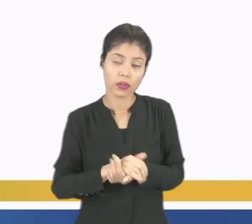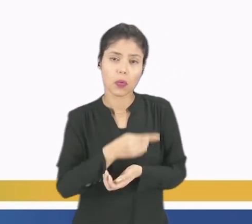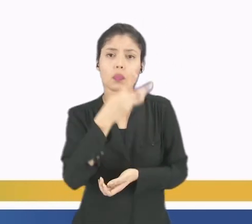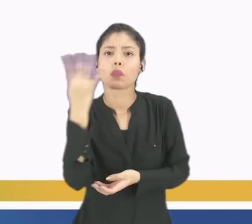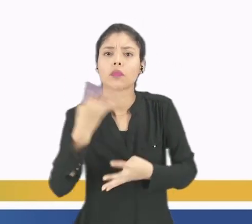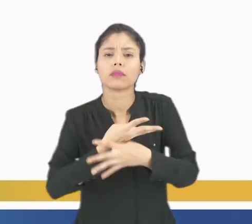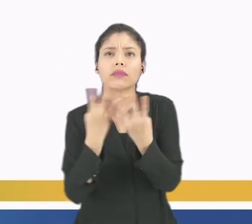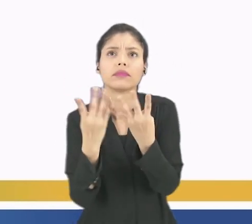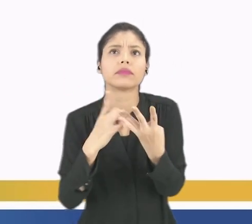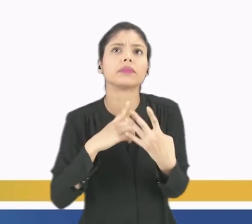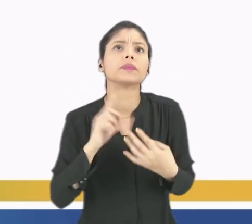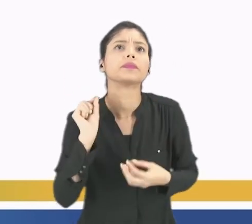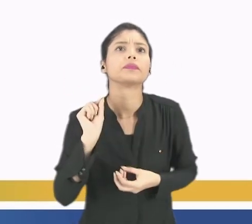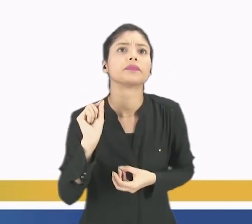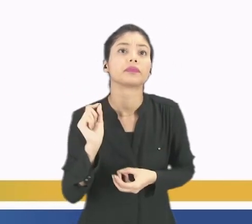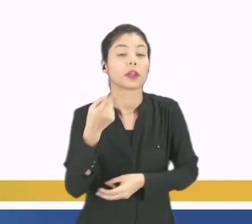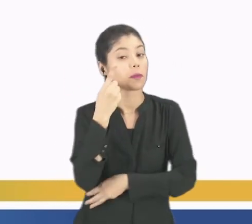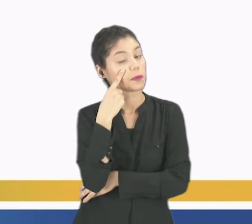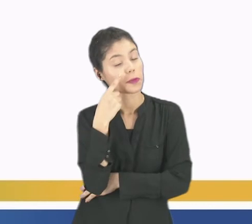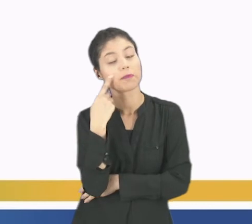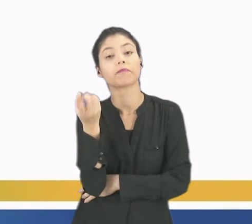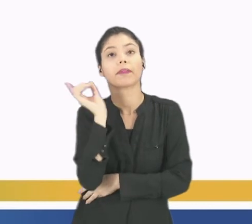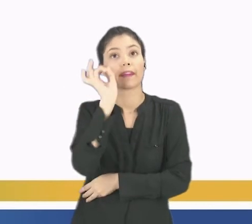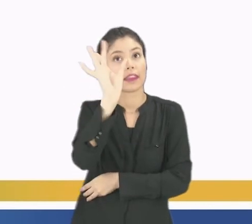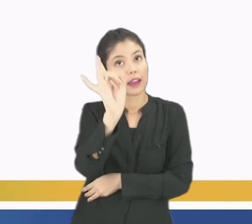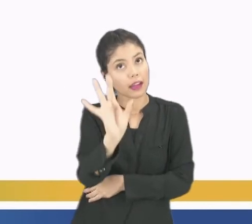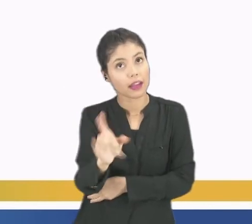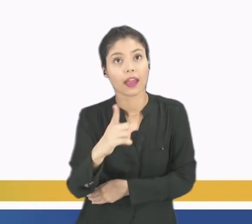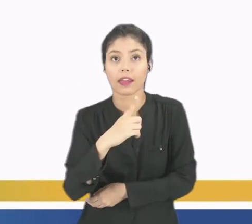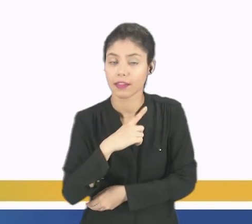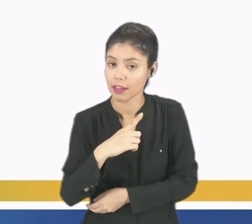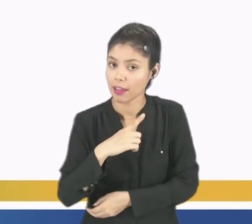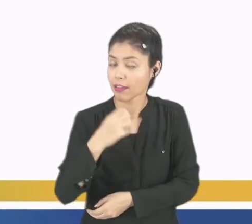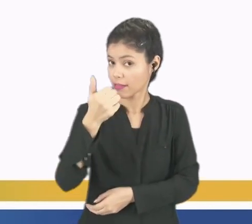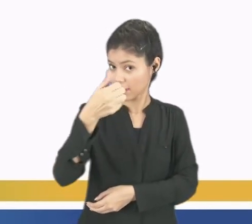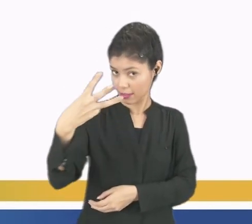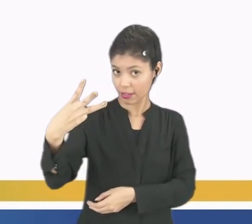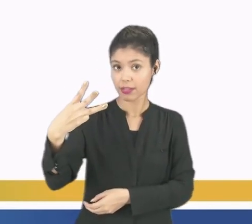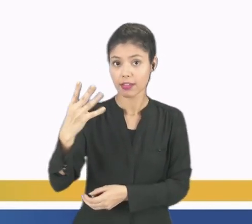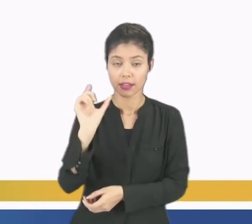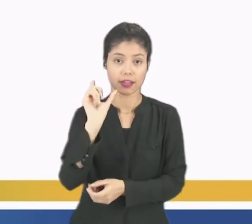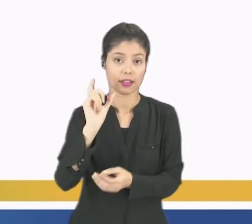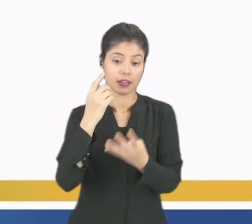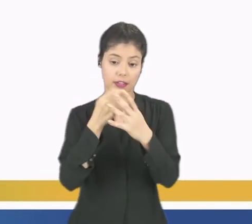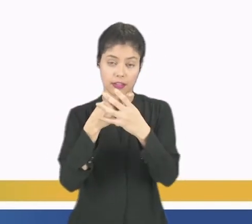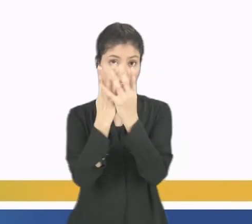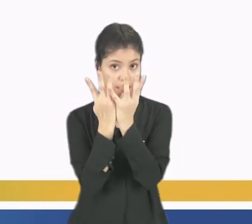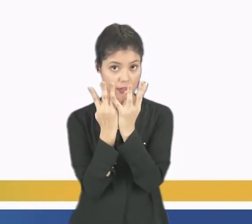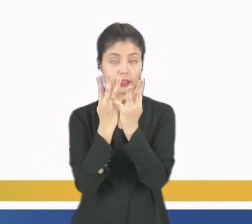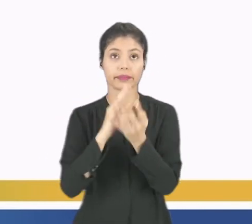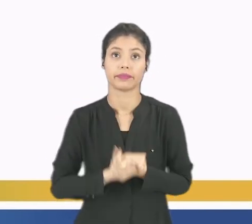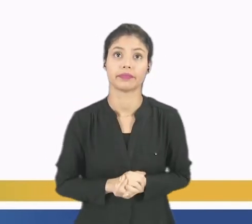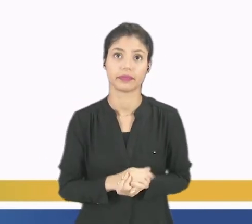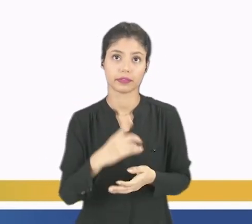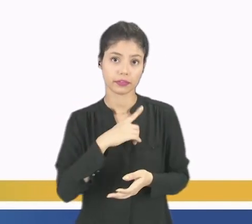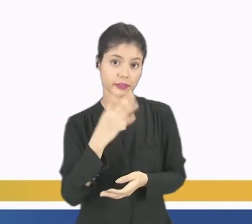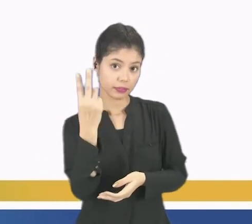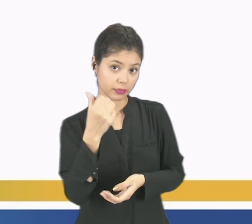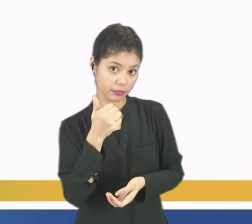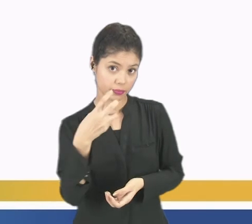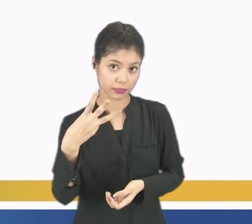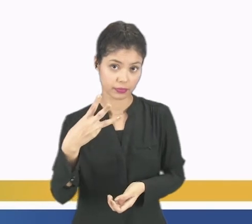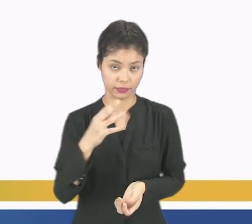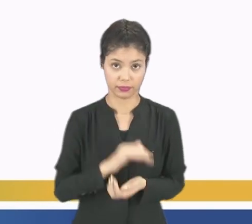ouros nós temos aqui? Como vimos, cada naipe, não é? São 13 cartas. Então eu tenho 13 cartas de ouros